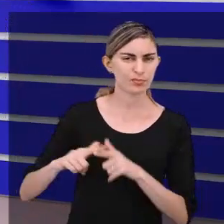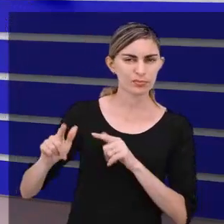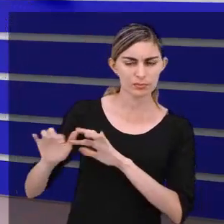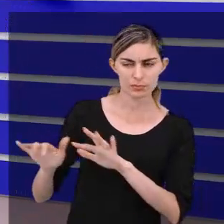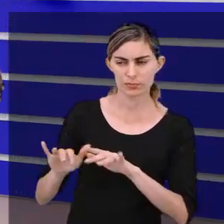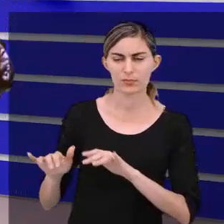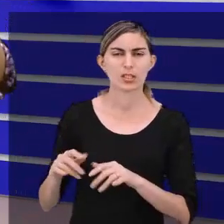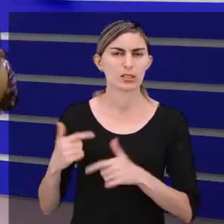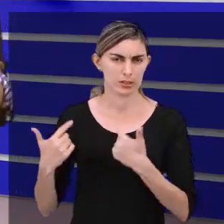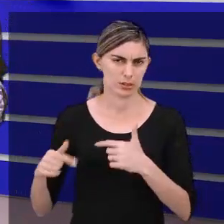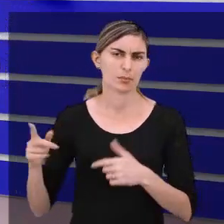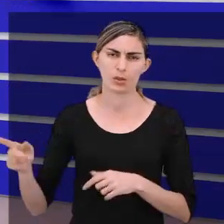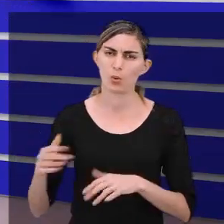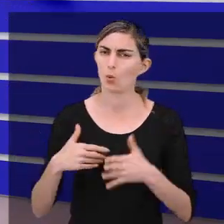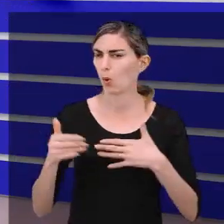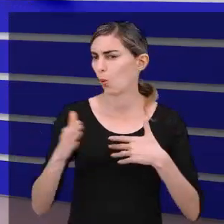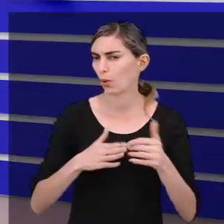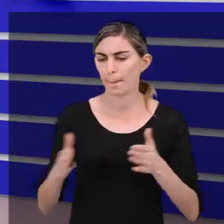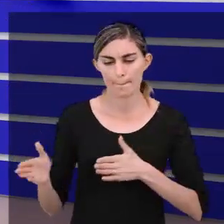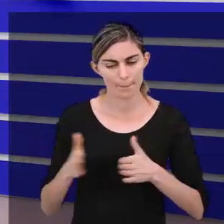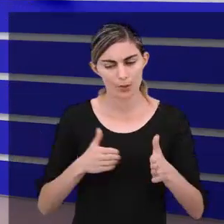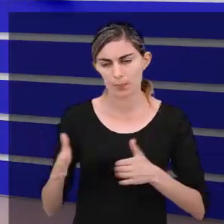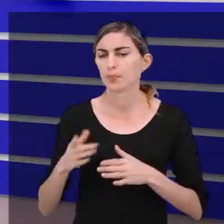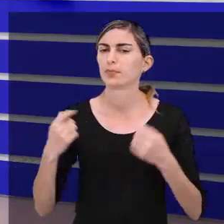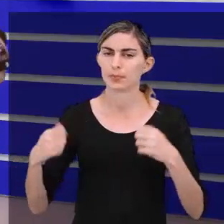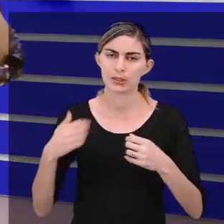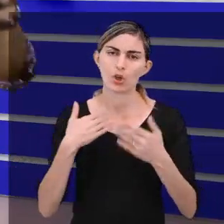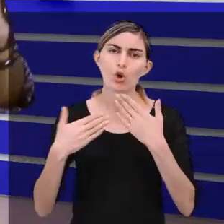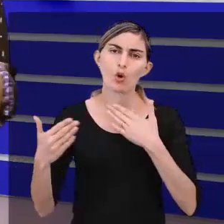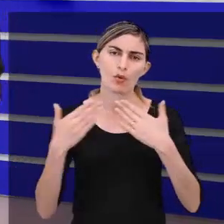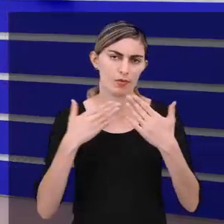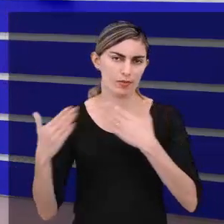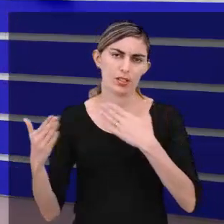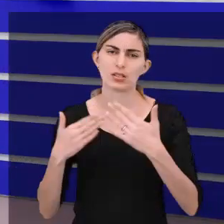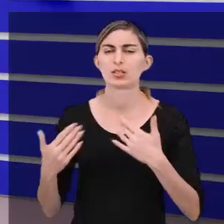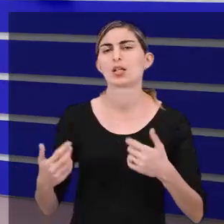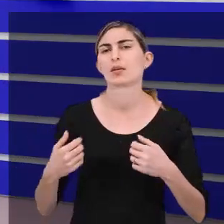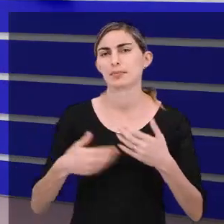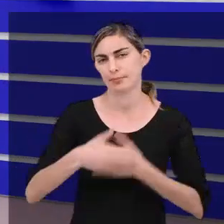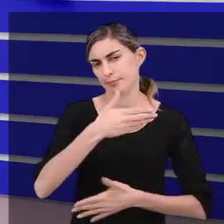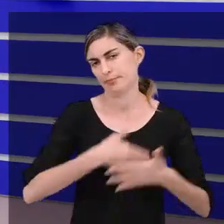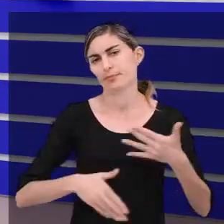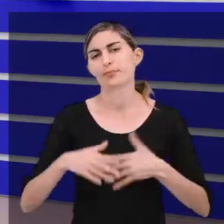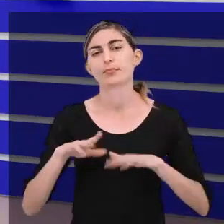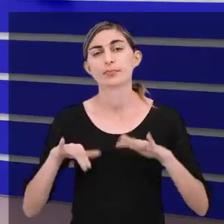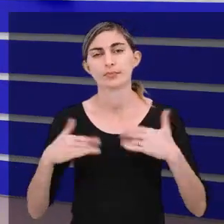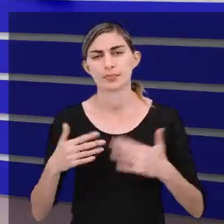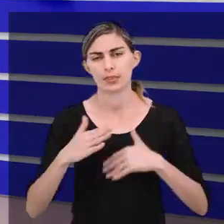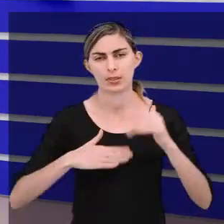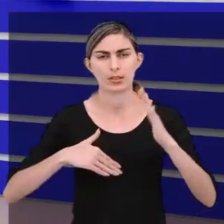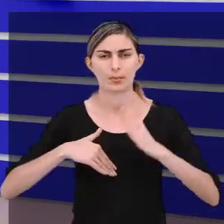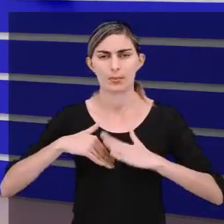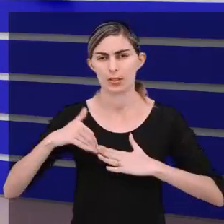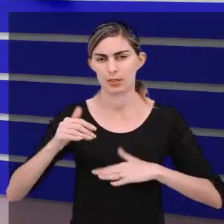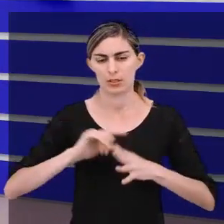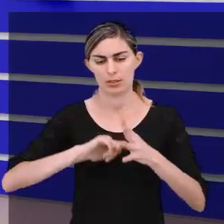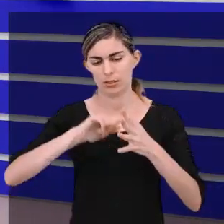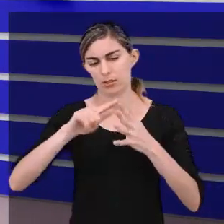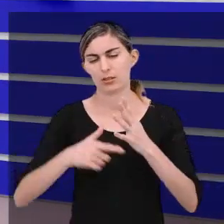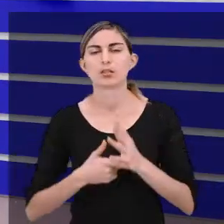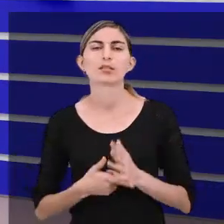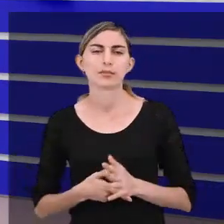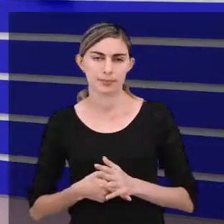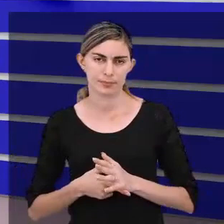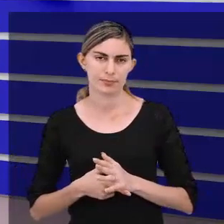programador, que é isso. Não, ele vai ter em algum momento ele vai ter que conversar com o cliente, ele vai precisar interagir. Então, essa capacidade, são esses 5